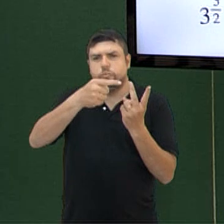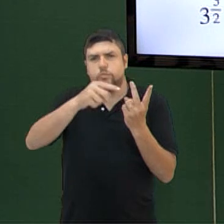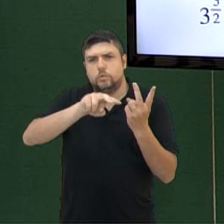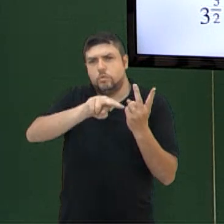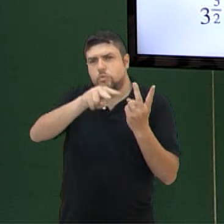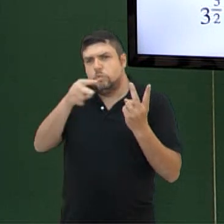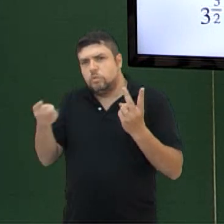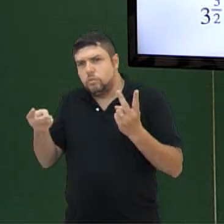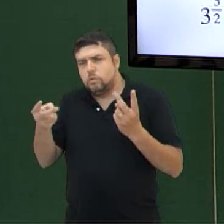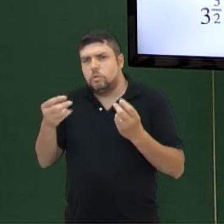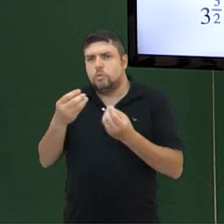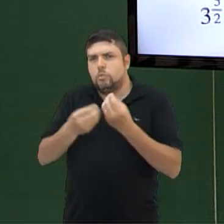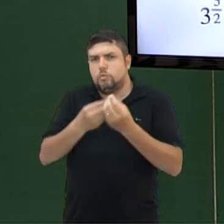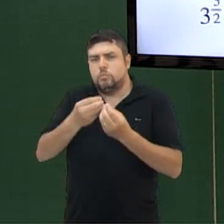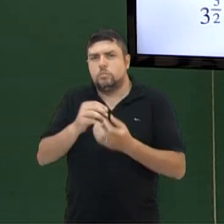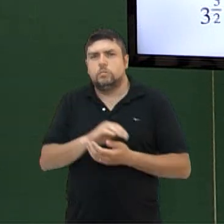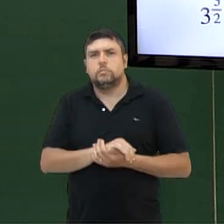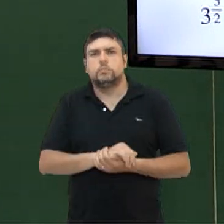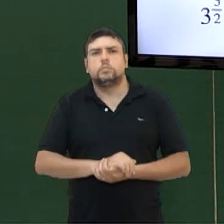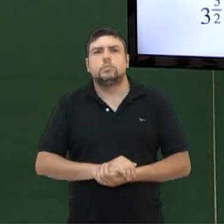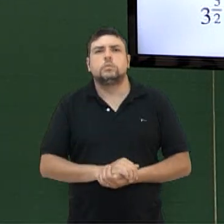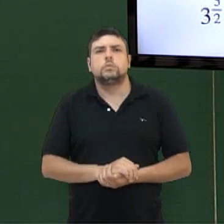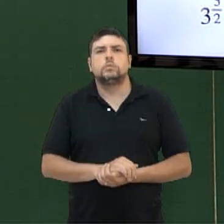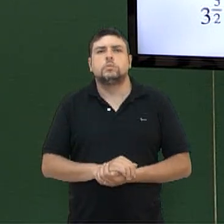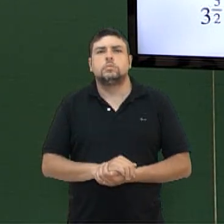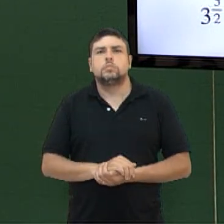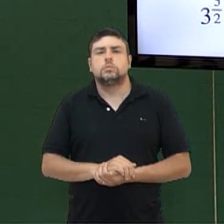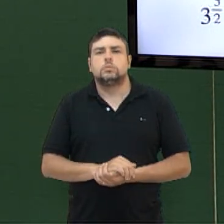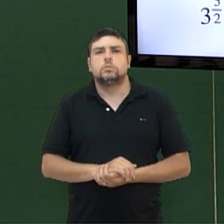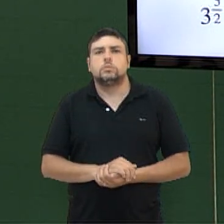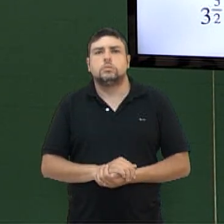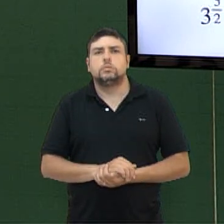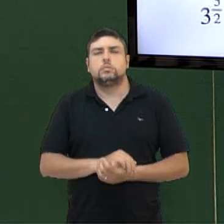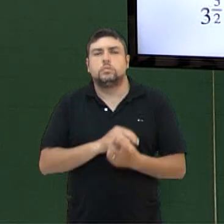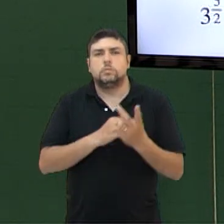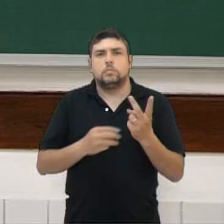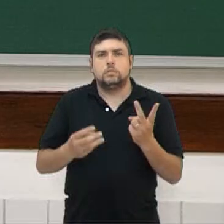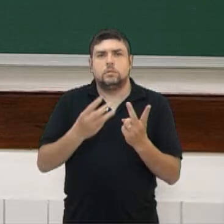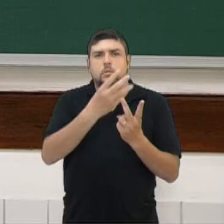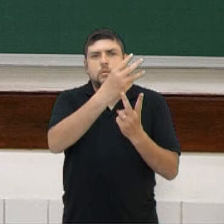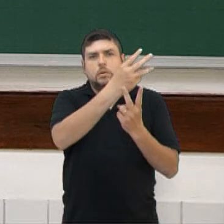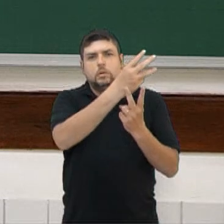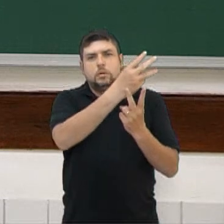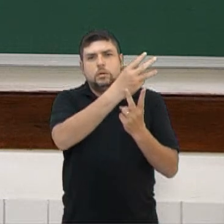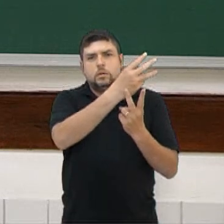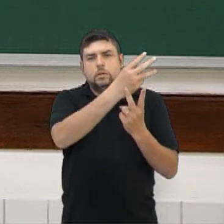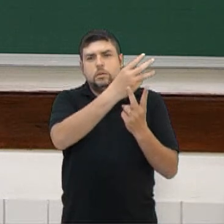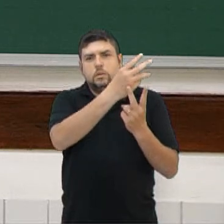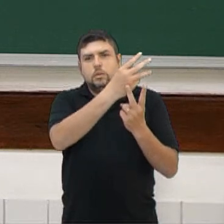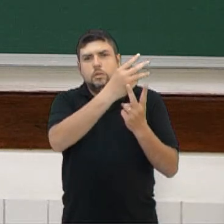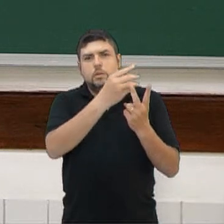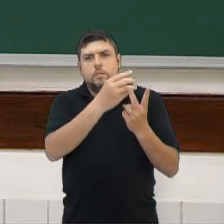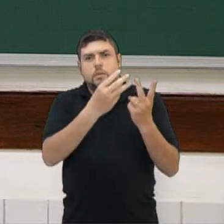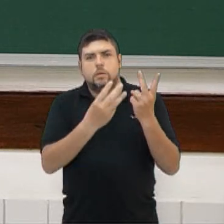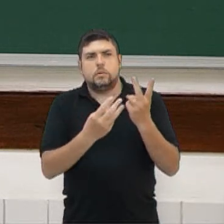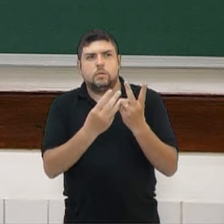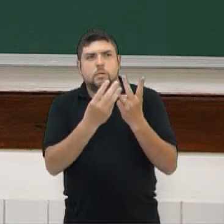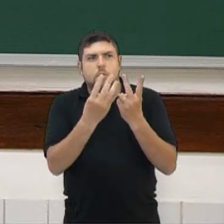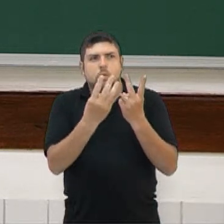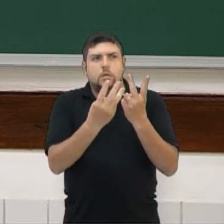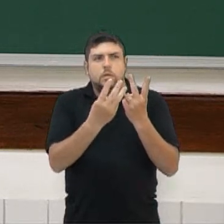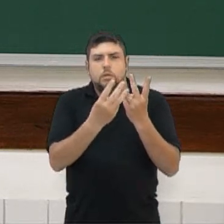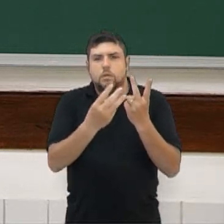de 3 ao quadrado fica 3. O 3 que está aqui vem para baixo do 2. Vai ficar